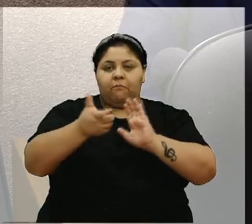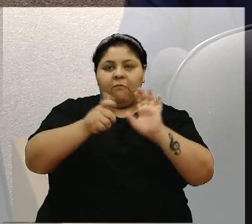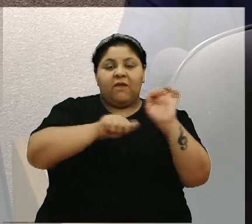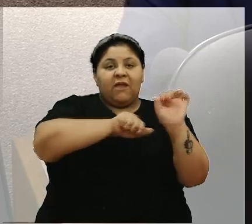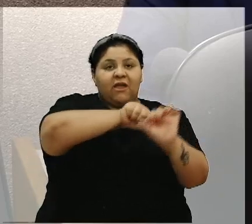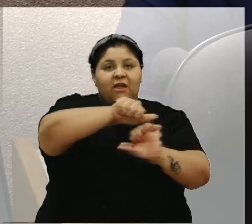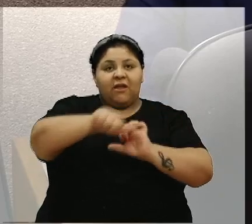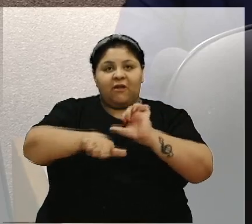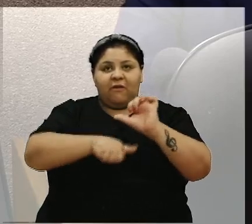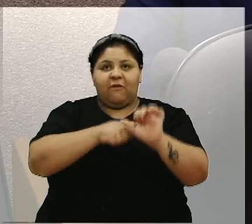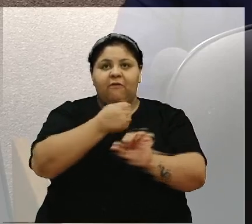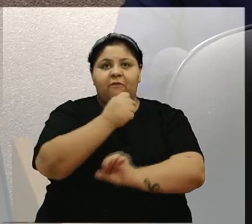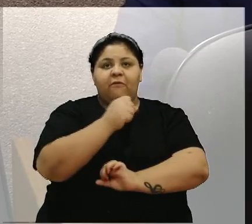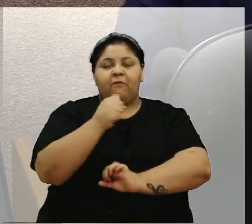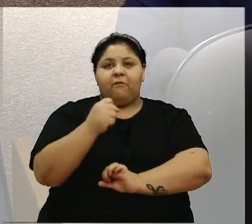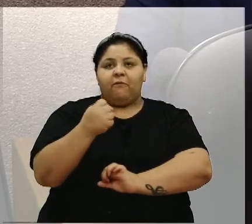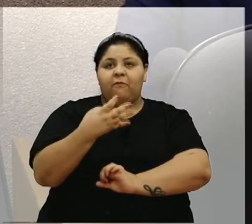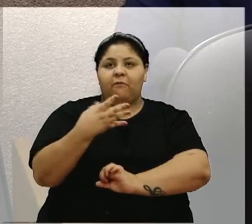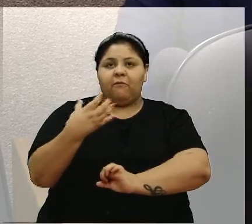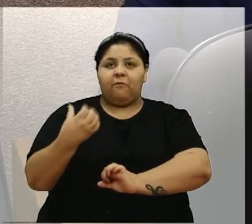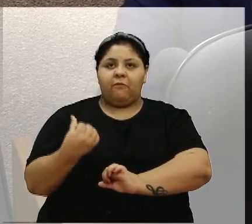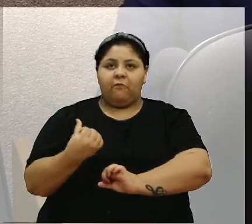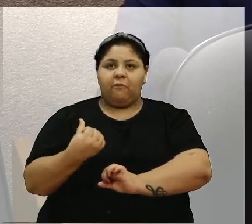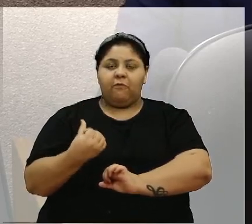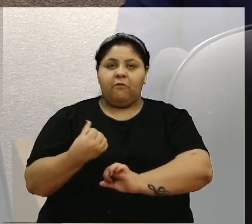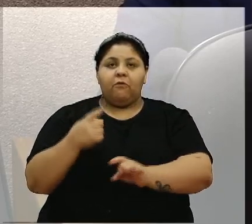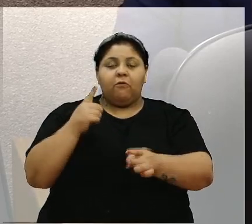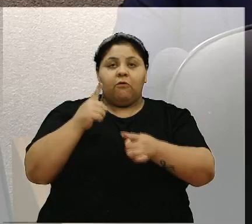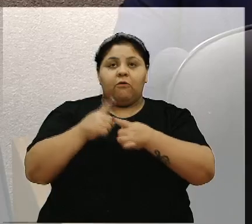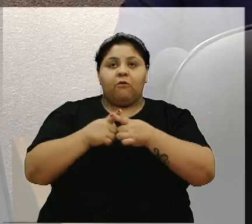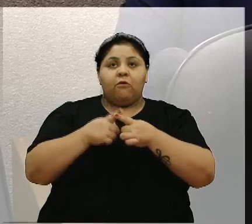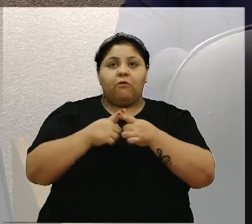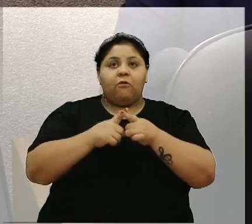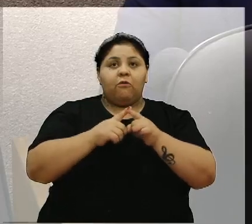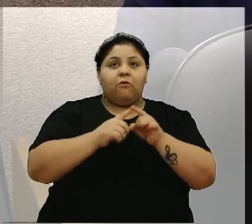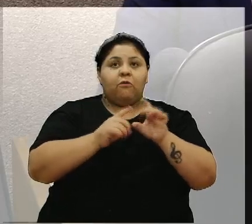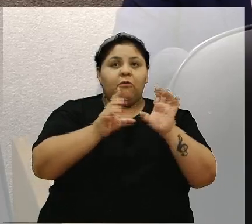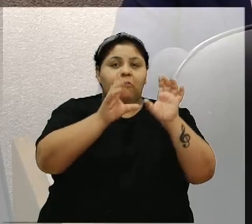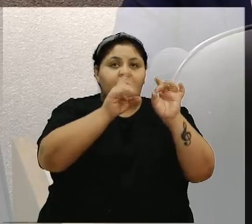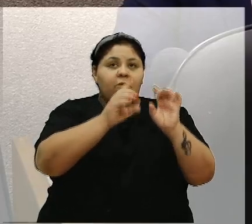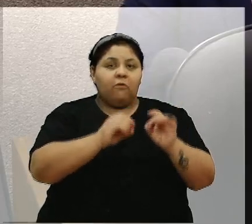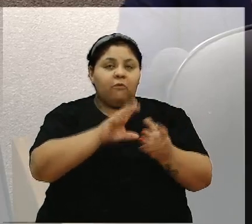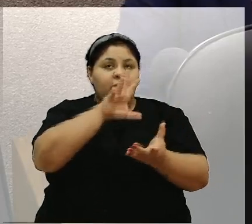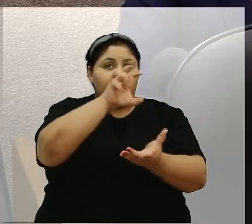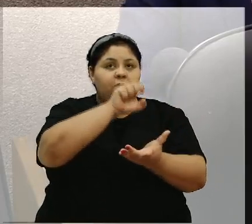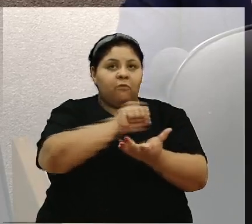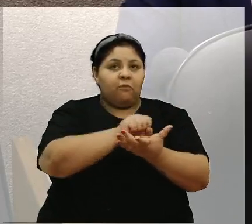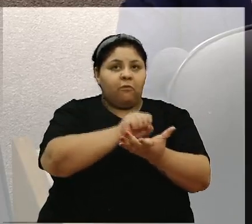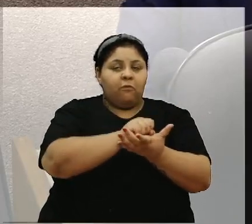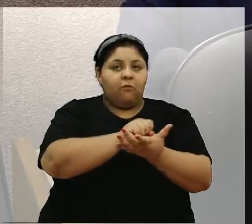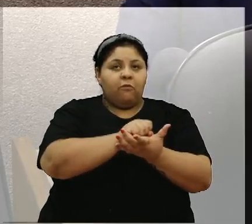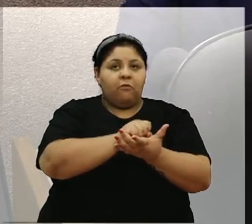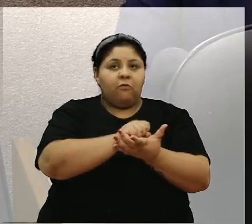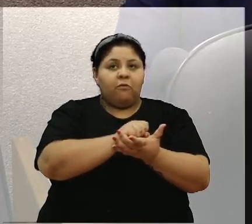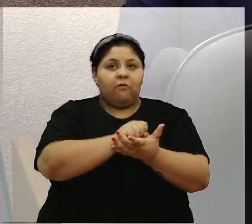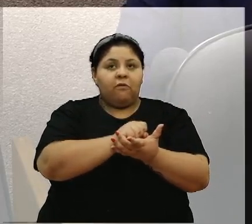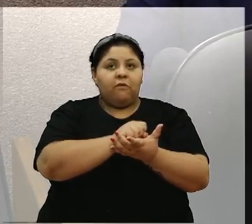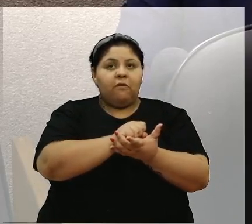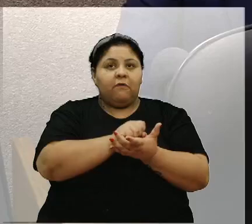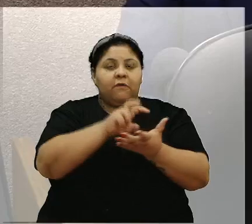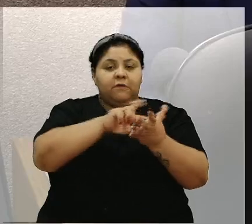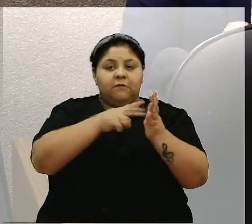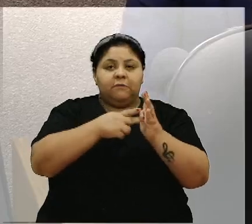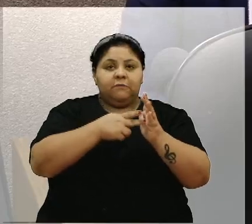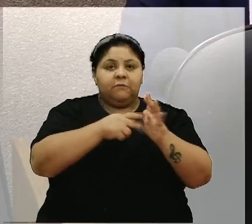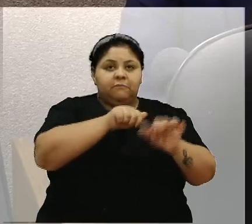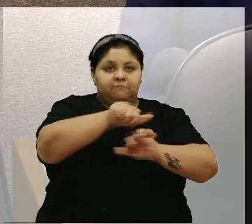dispositivos da Lei 8.846 em razão de retificações de matrículas dos imóveis objeto de permuta.